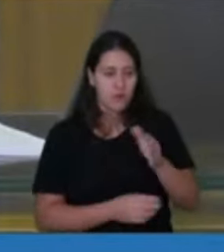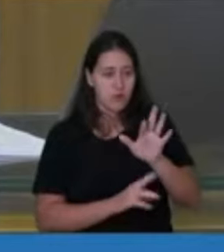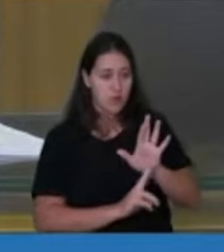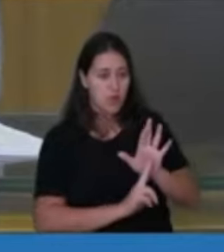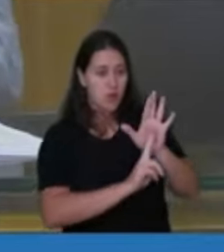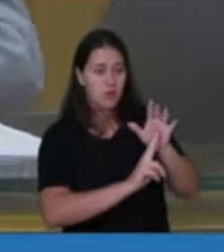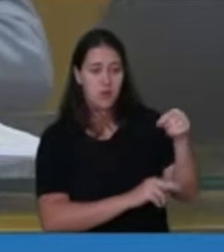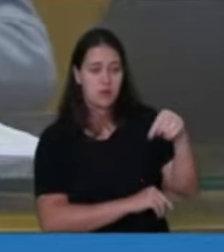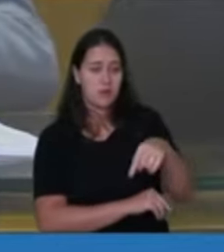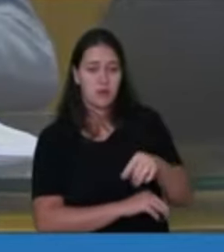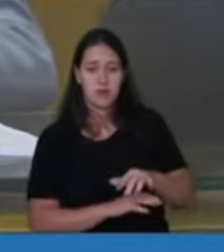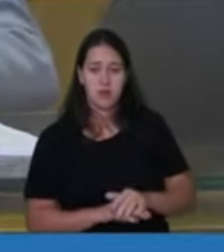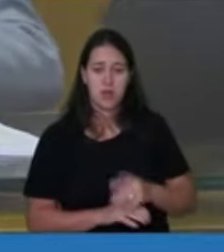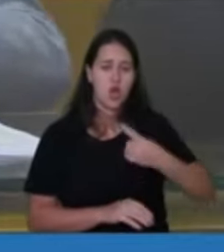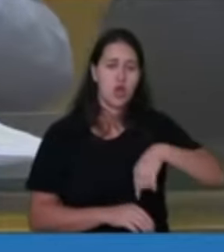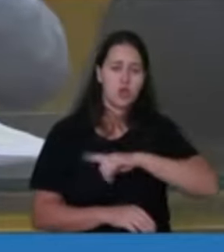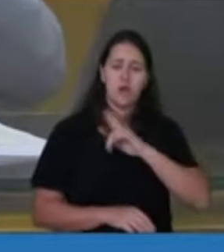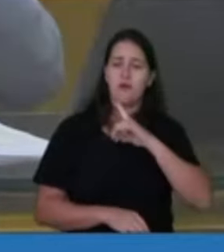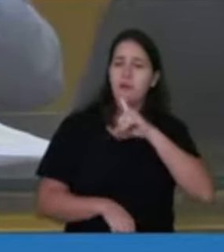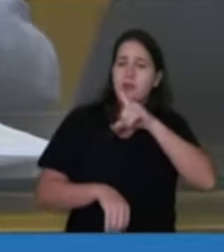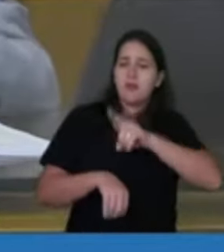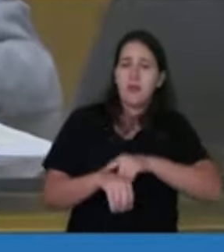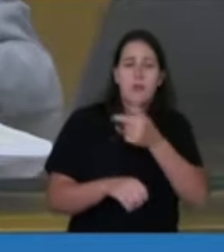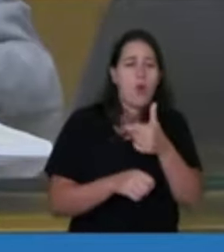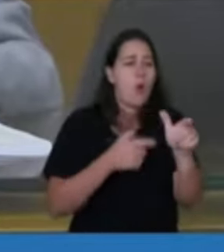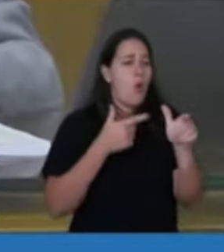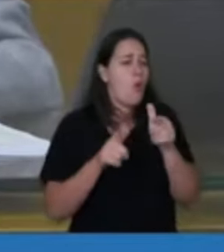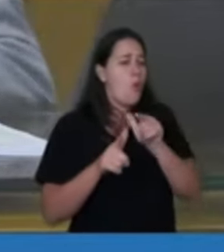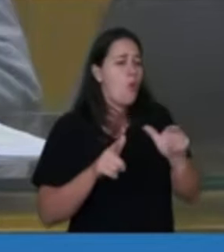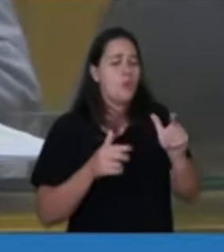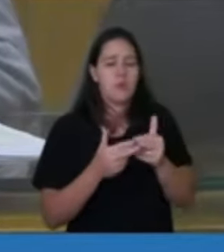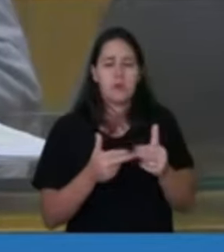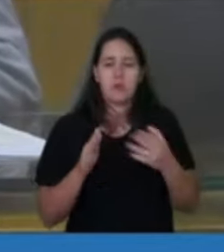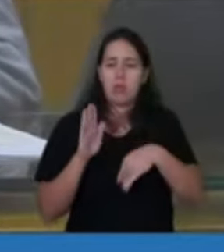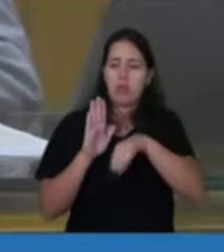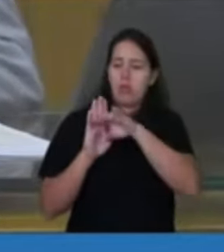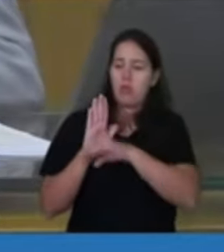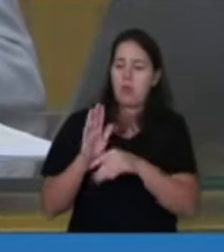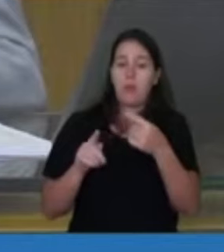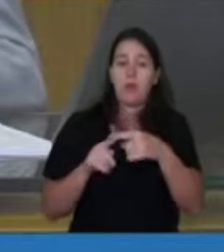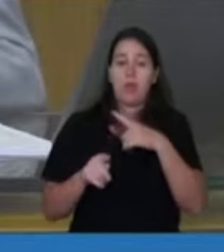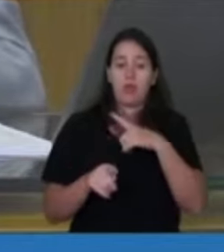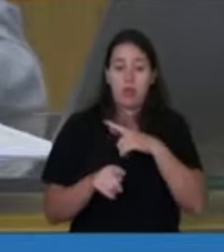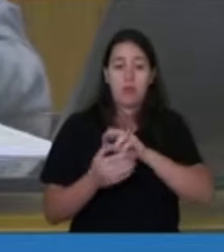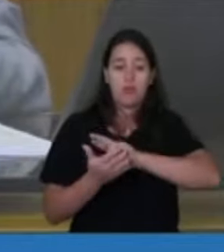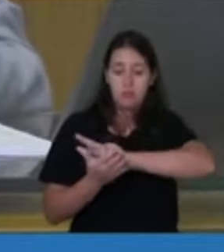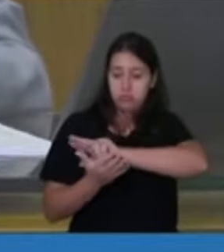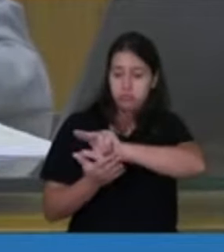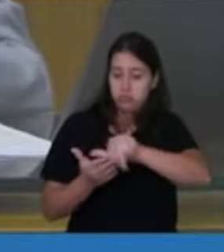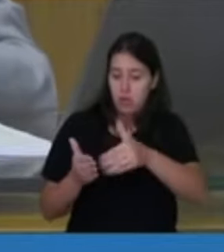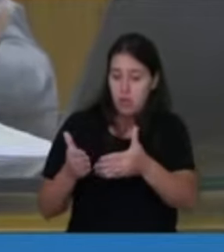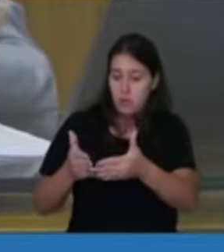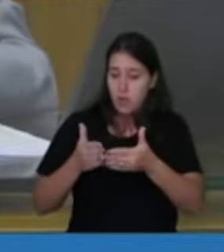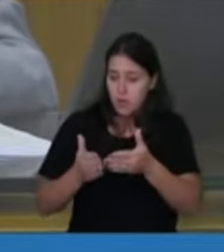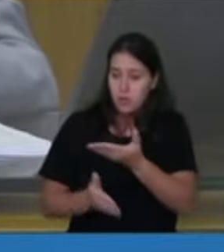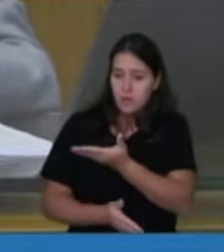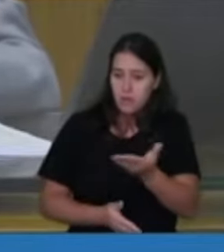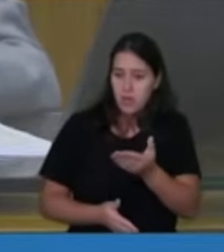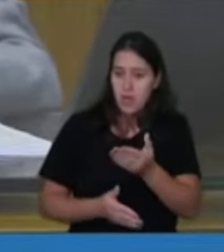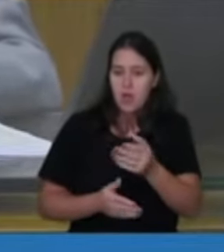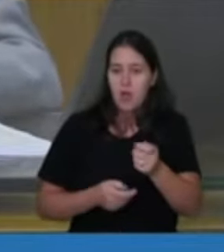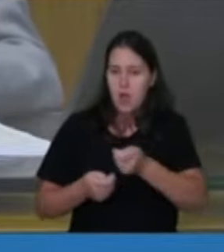casa. Logicamente, nós vamos ter tempo para outras palavras na sequência, porque nós temos uma série de requerimentos. Se Vossa Excelência, até por economia